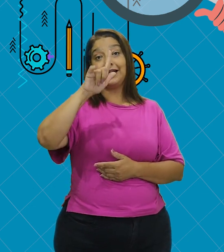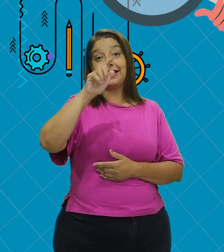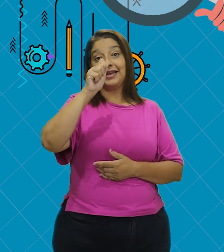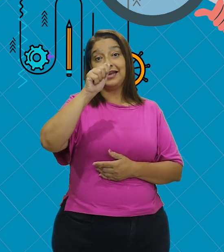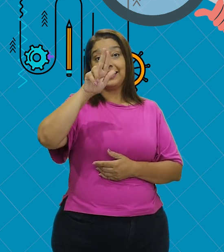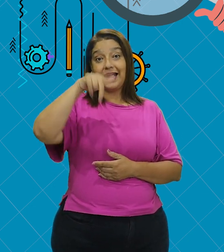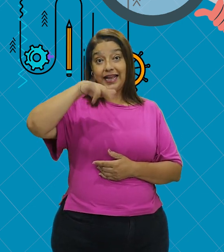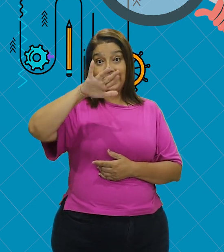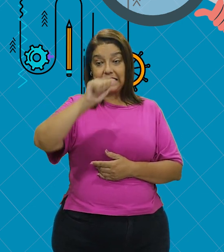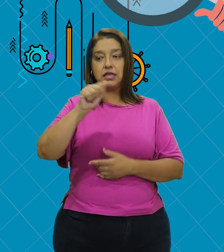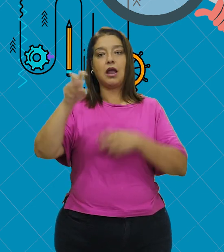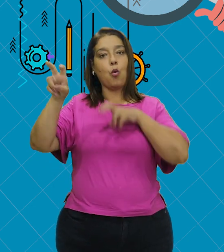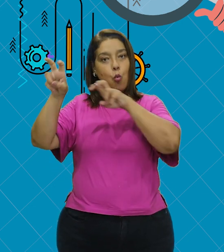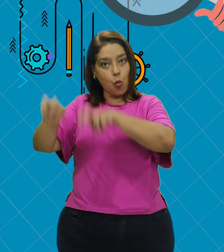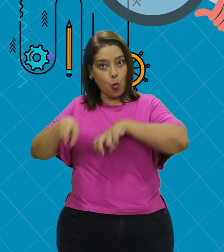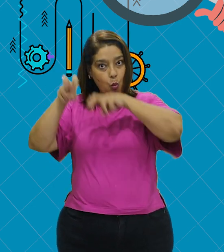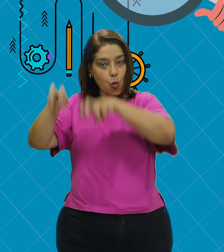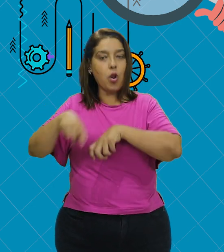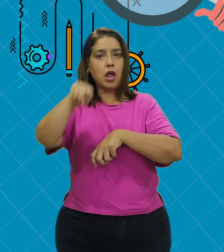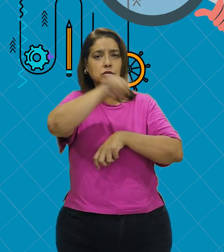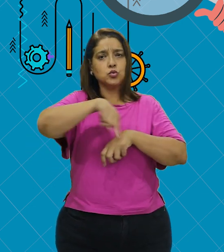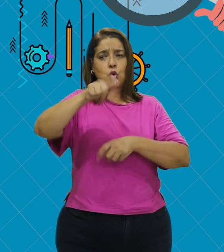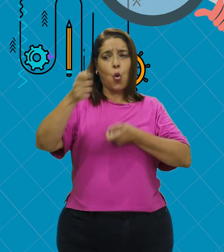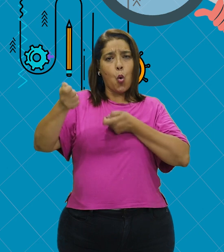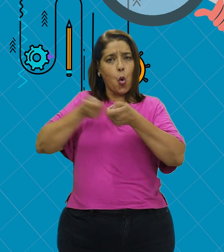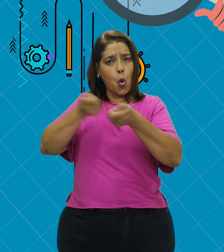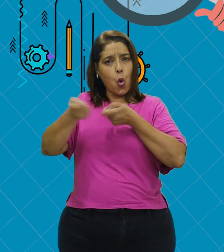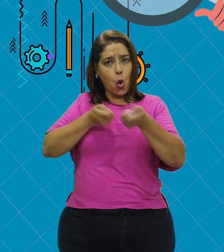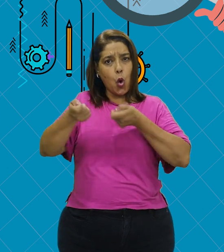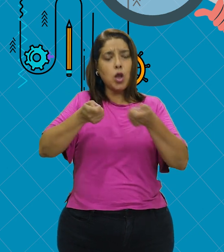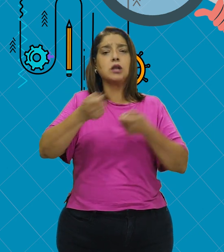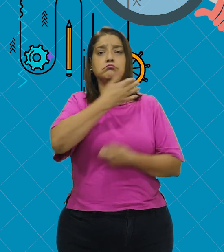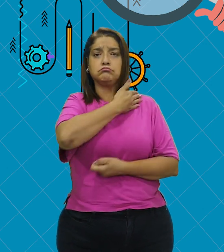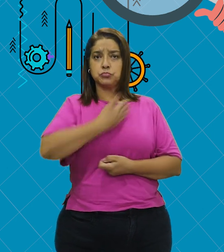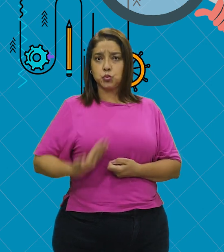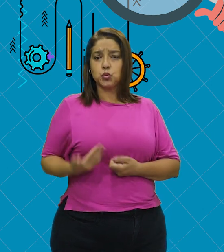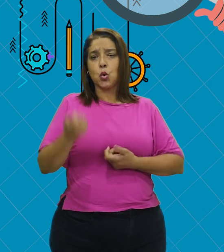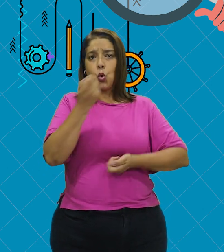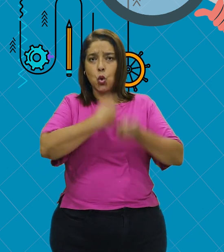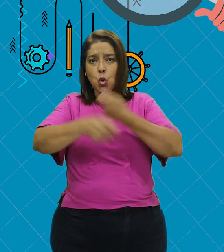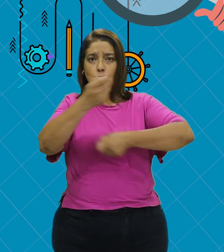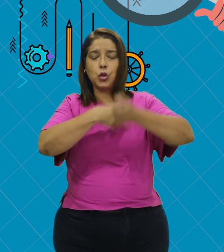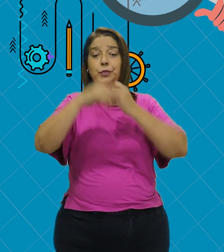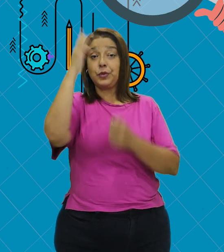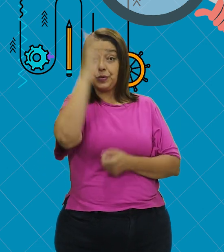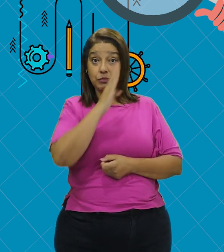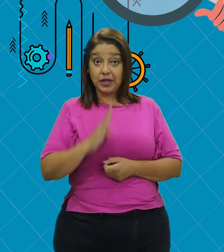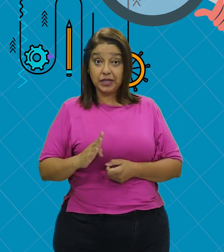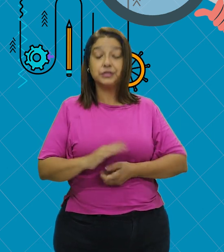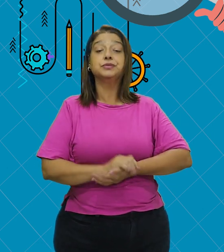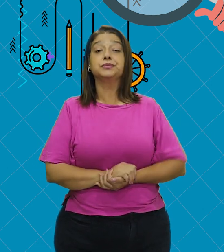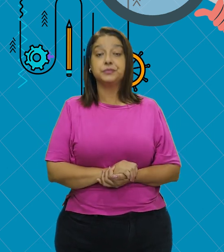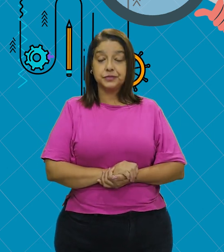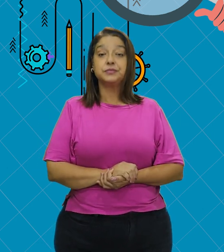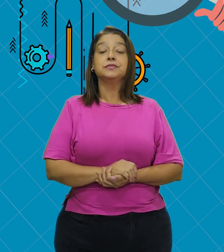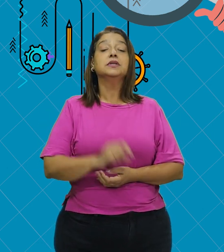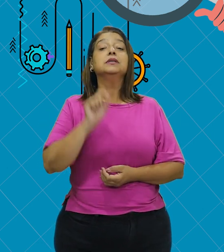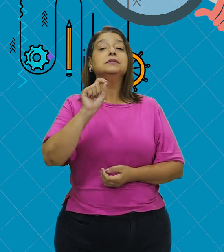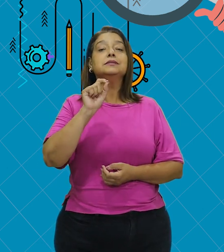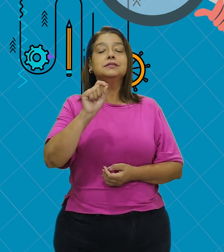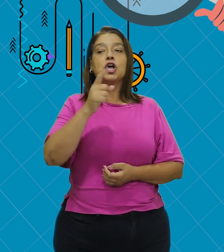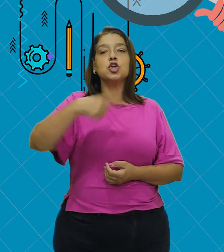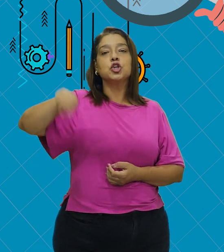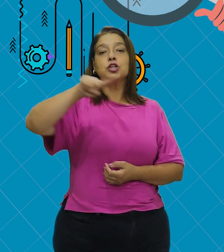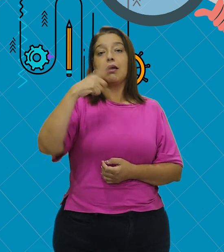que controlavam o sistema político e econômico do Brasil, beneficiando seus